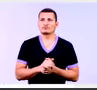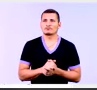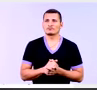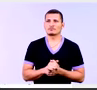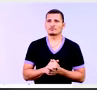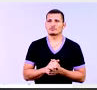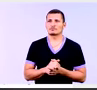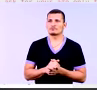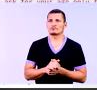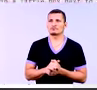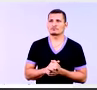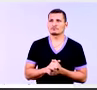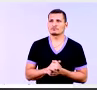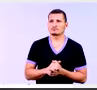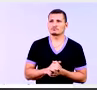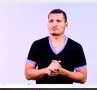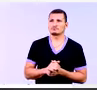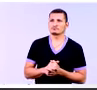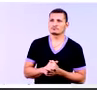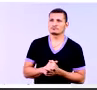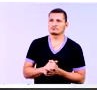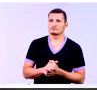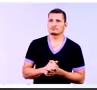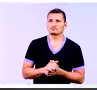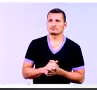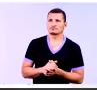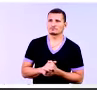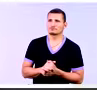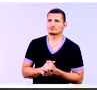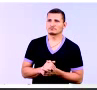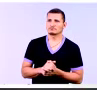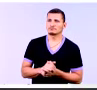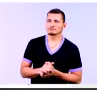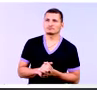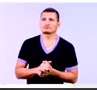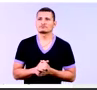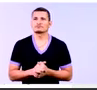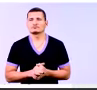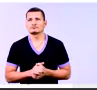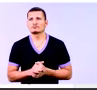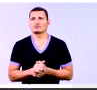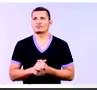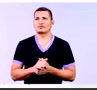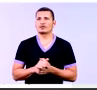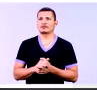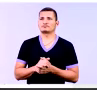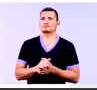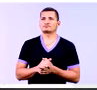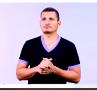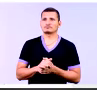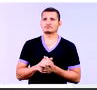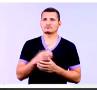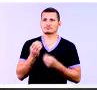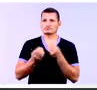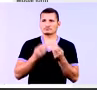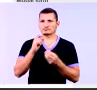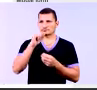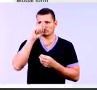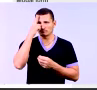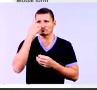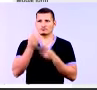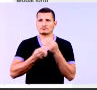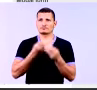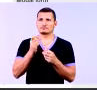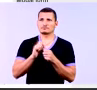Eu coloco o mouse no elemento e ele me exibe uma dica de tela sobre esse elemento. Como criar isso? Como